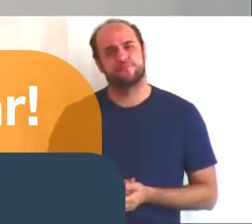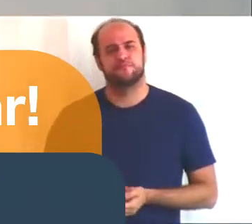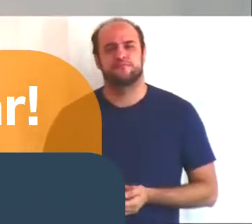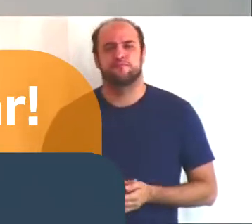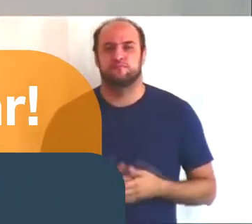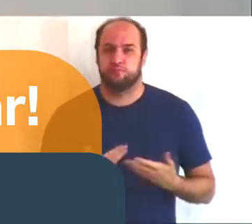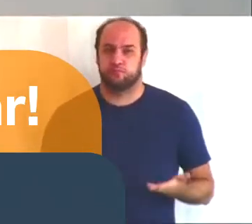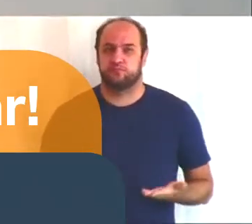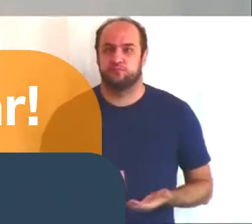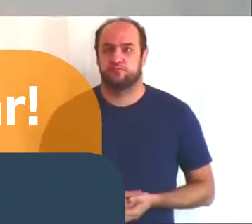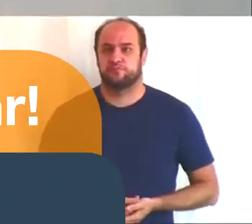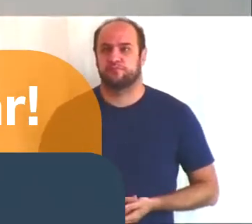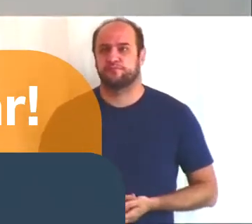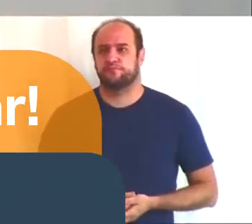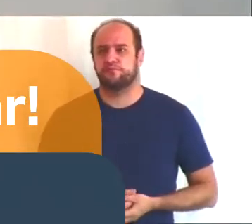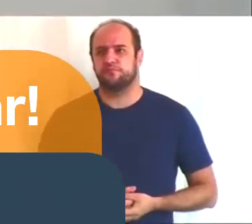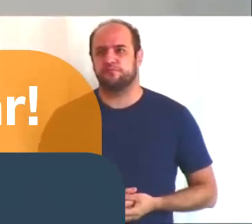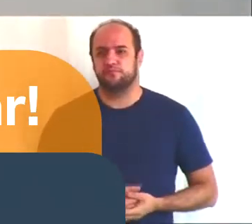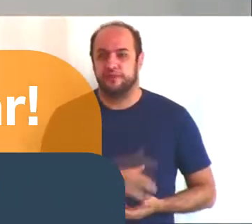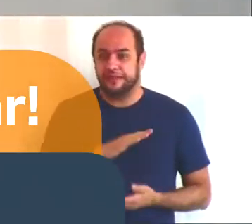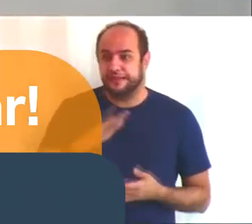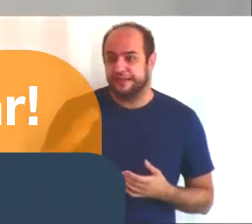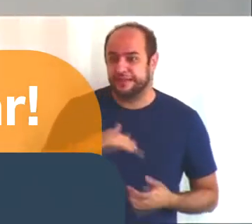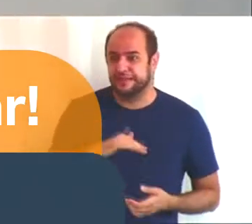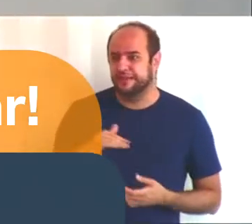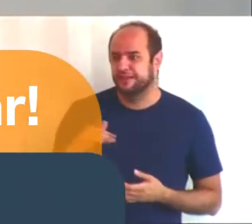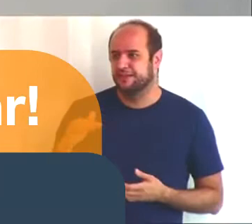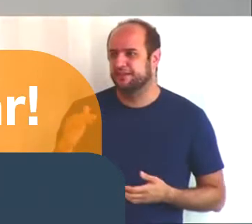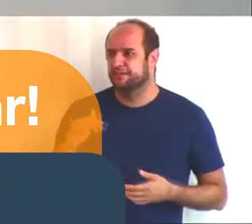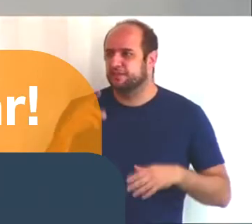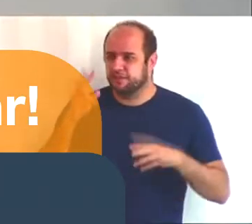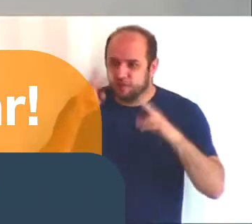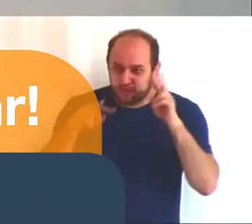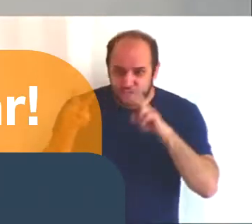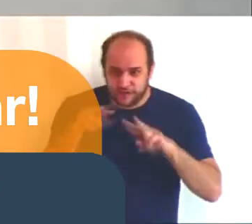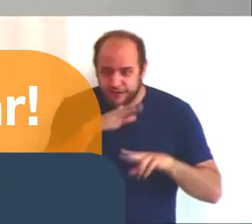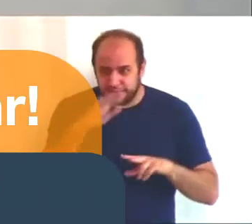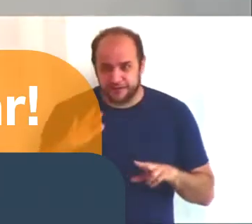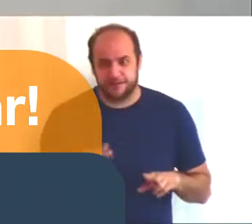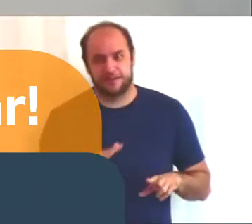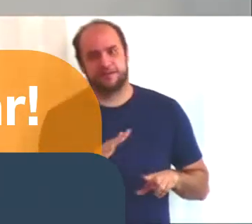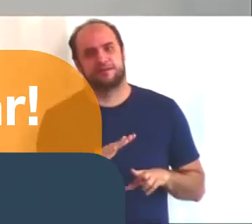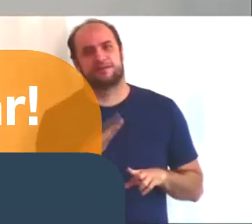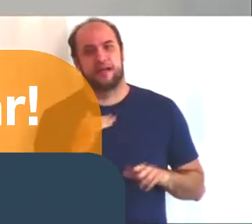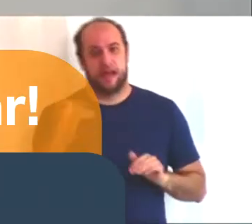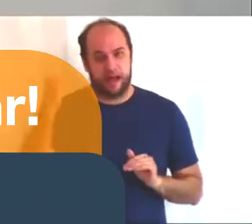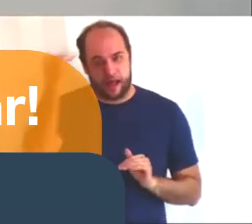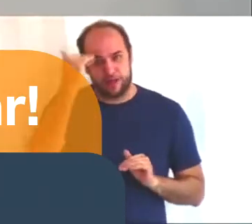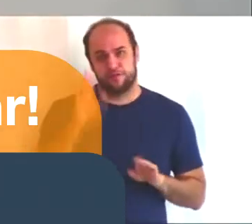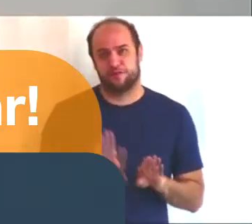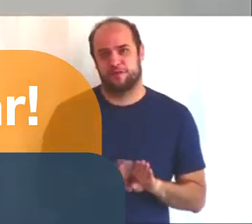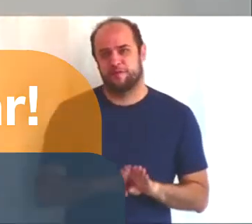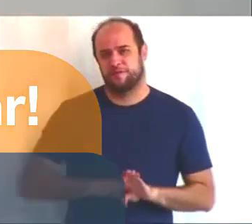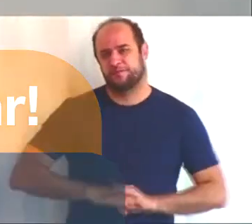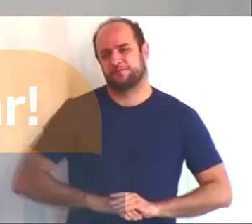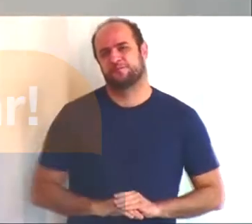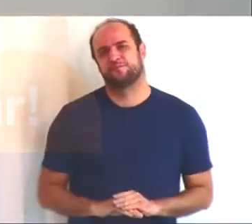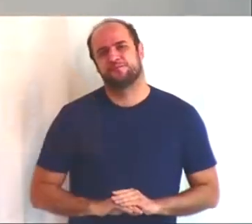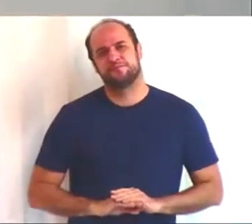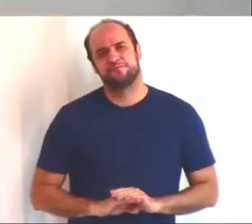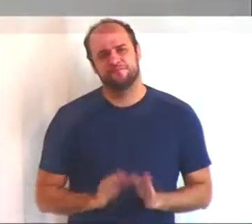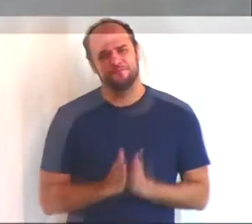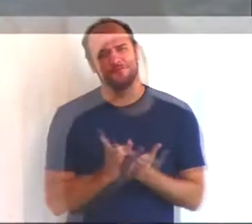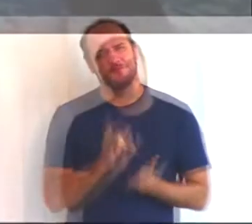e então vou propor aqui às crianças algumas ideias e aos adultos também. Está escrito assim: